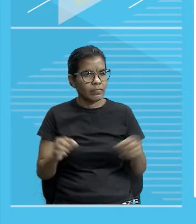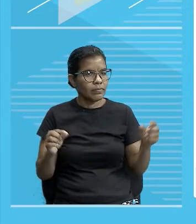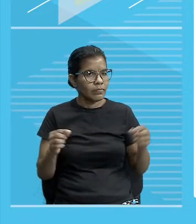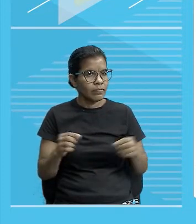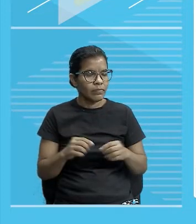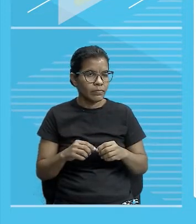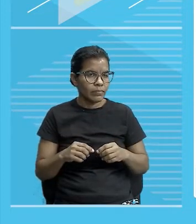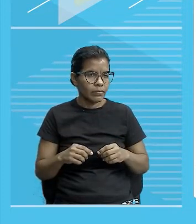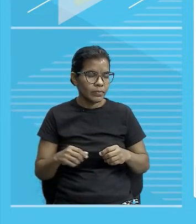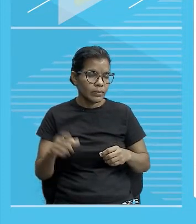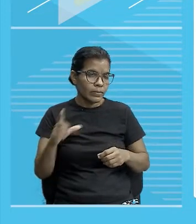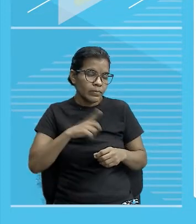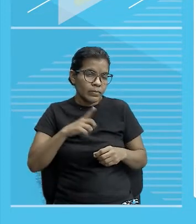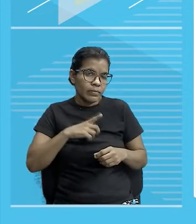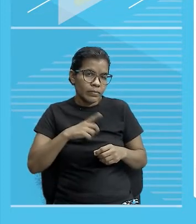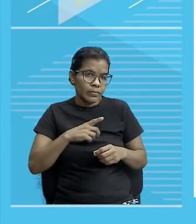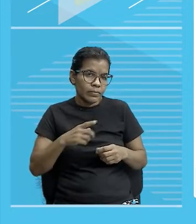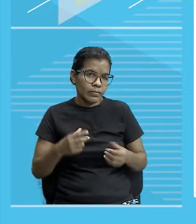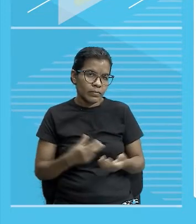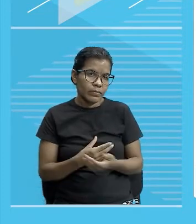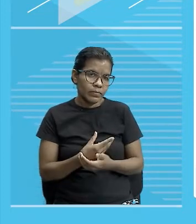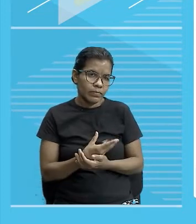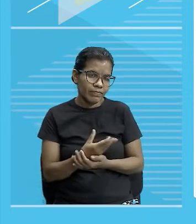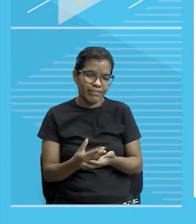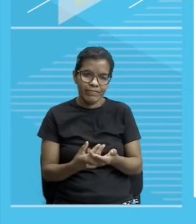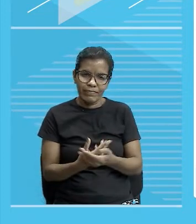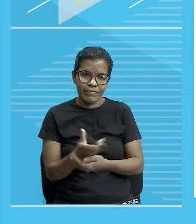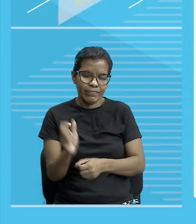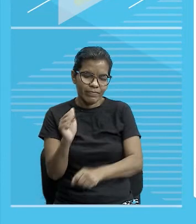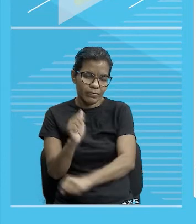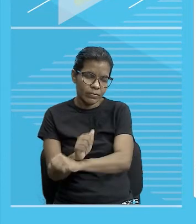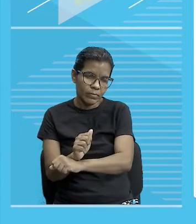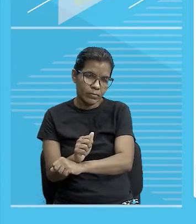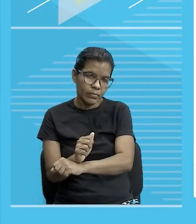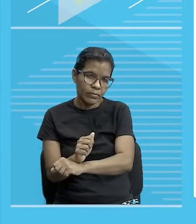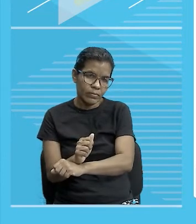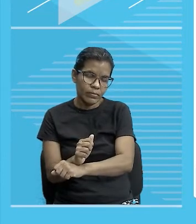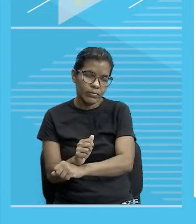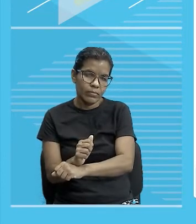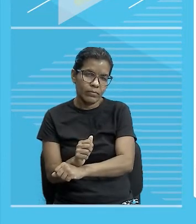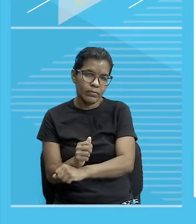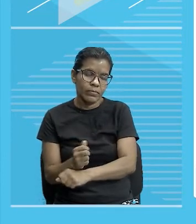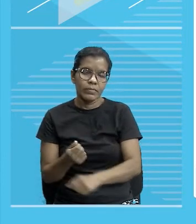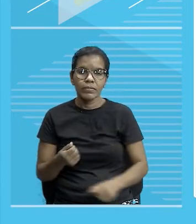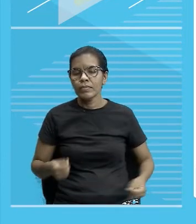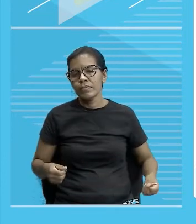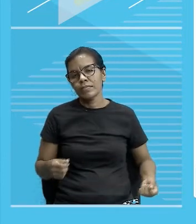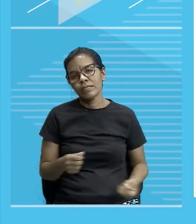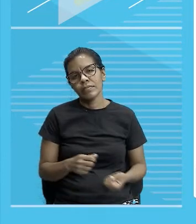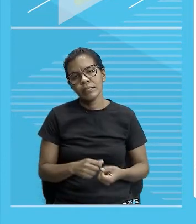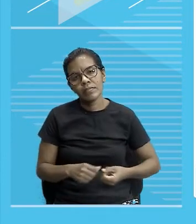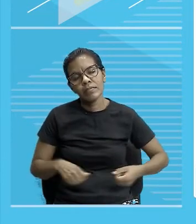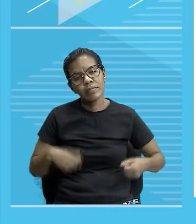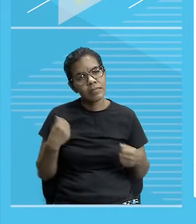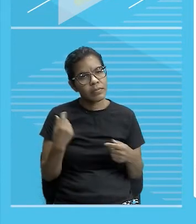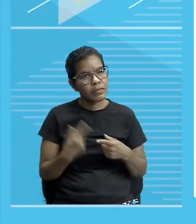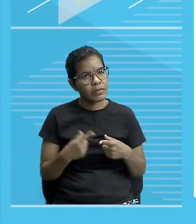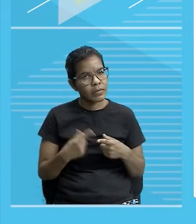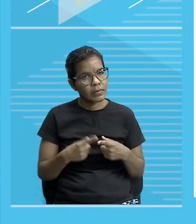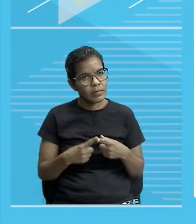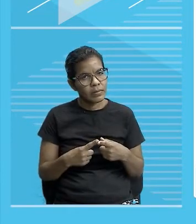existiu né várias paralisações esperas então isso por causa de quê por causa